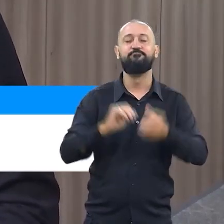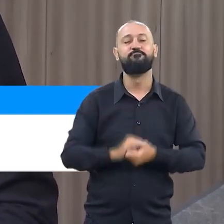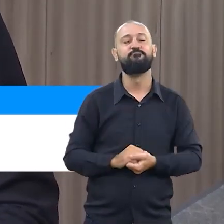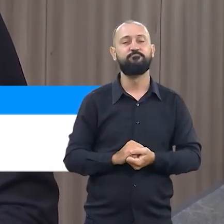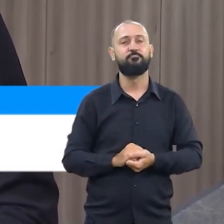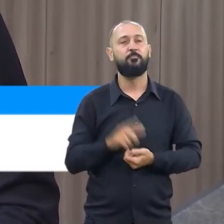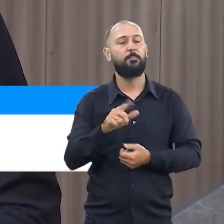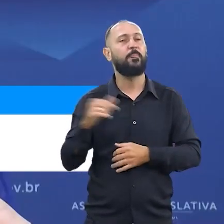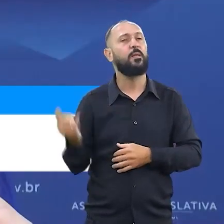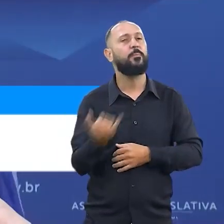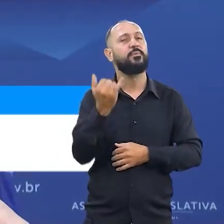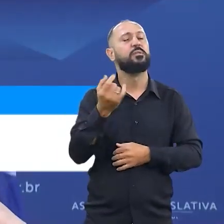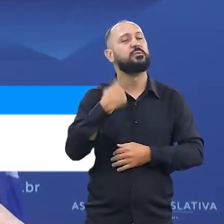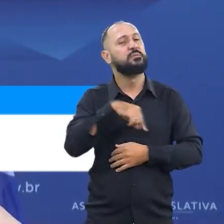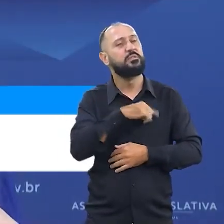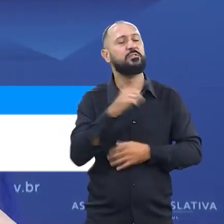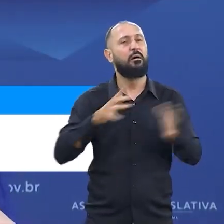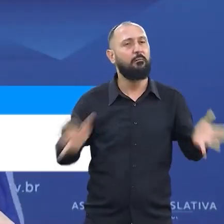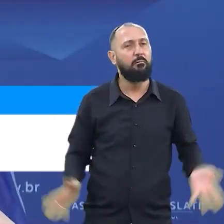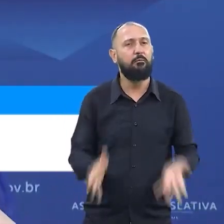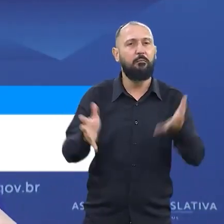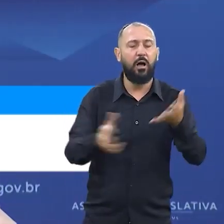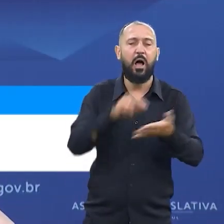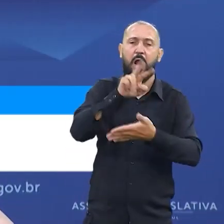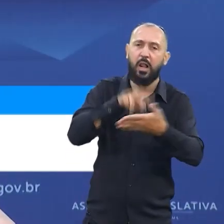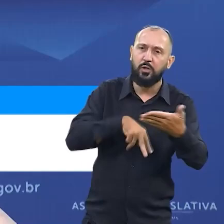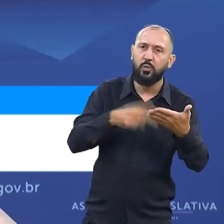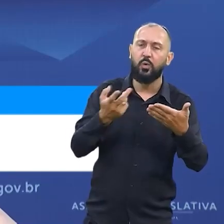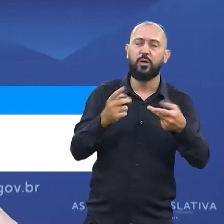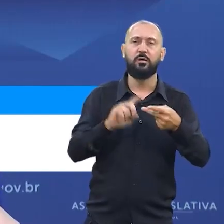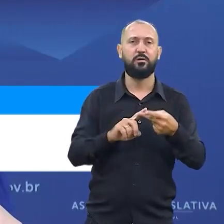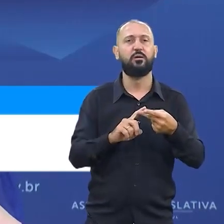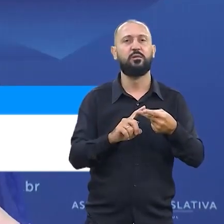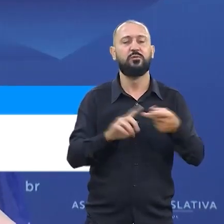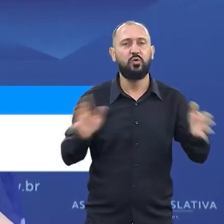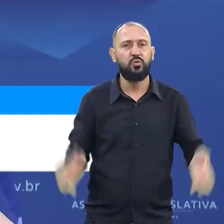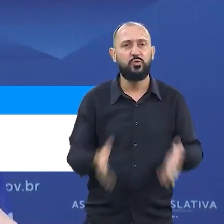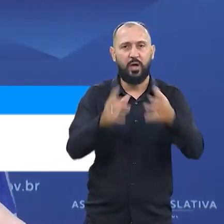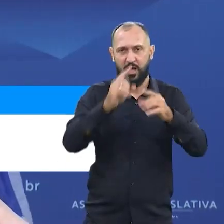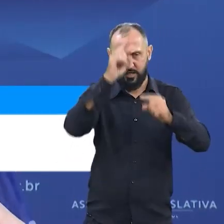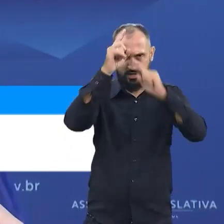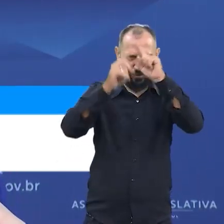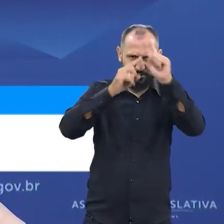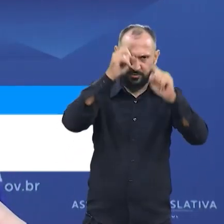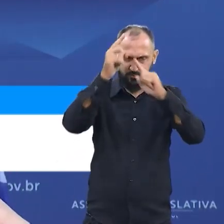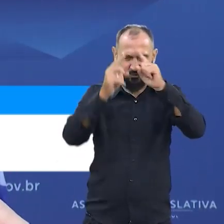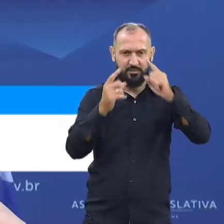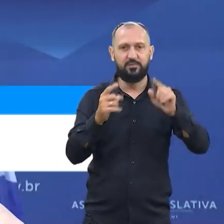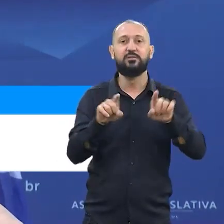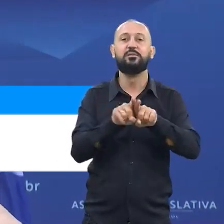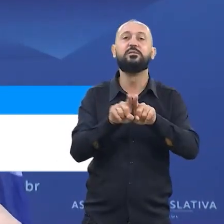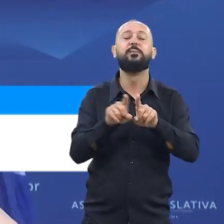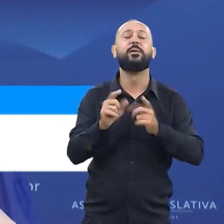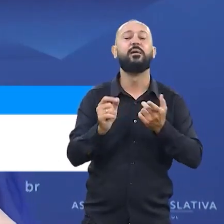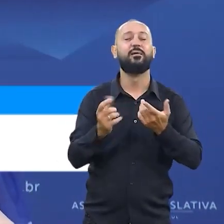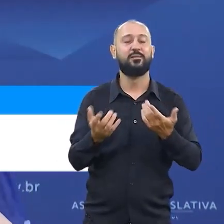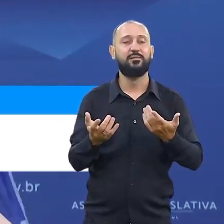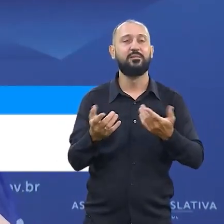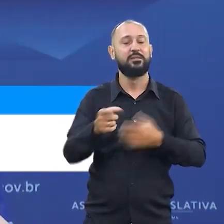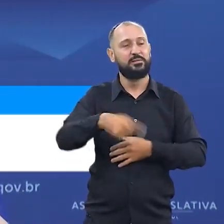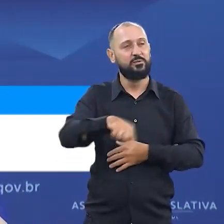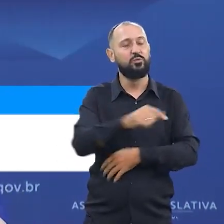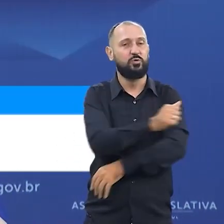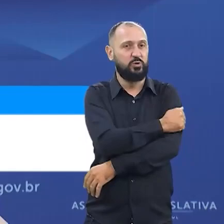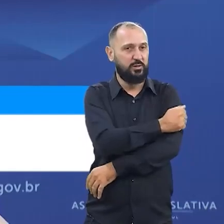Organização das Nações Unidas. A importância de nós estimularmos a leitura, de nós estimularmos a criatividade também